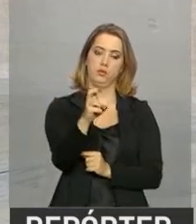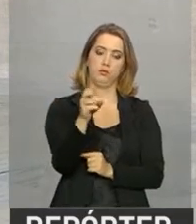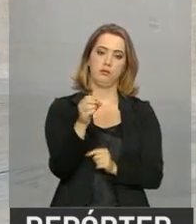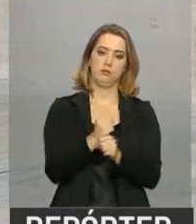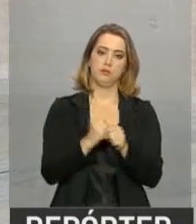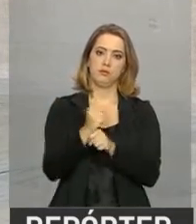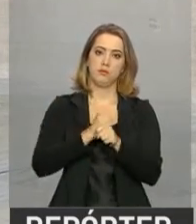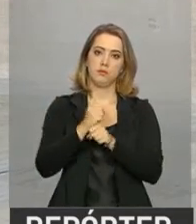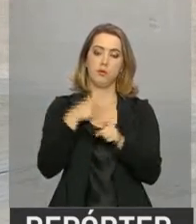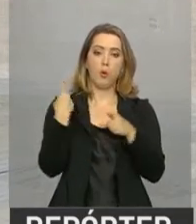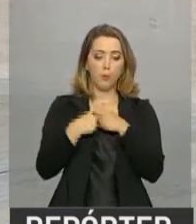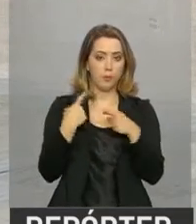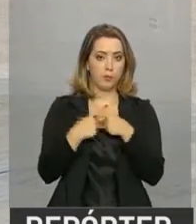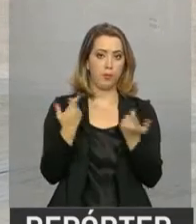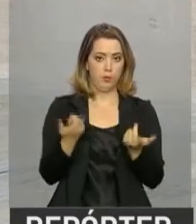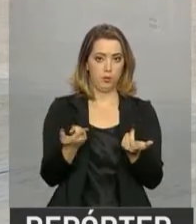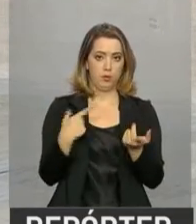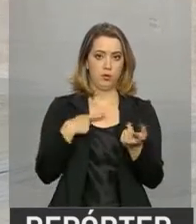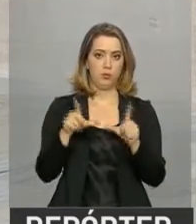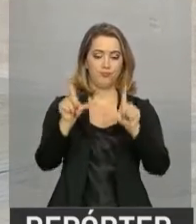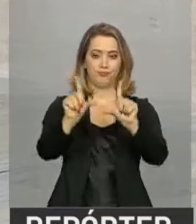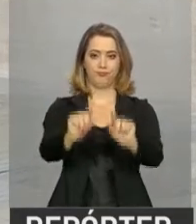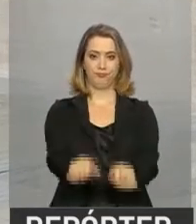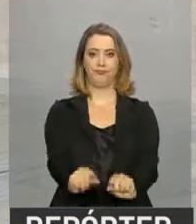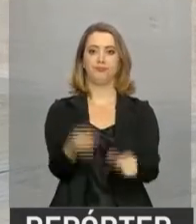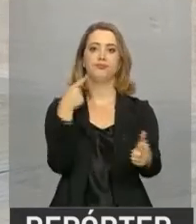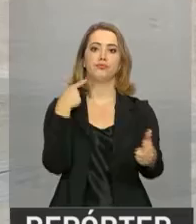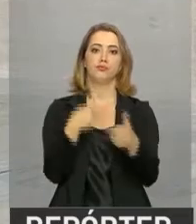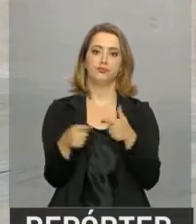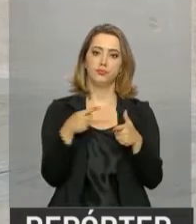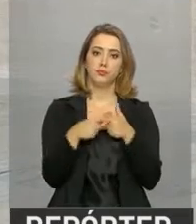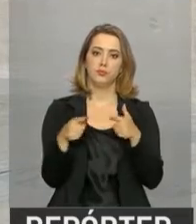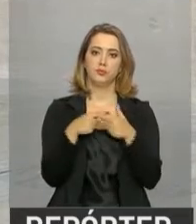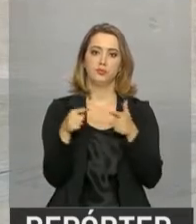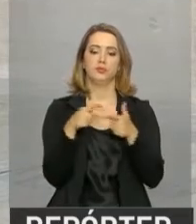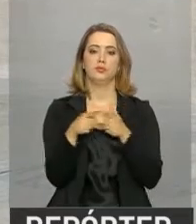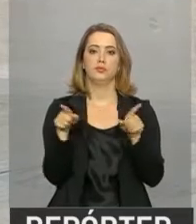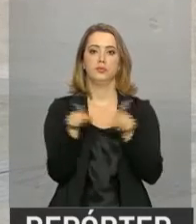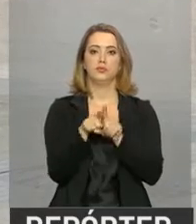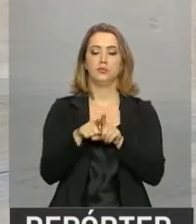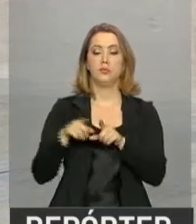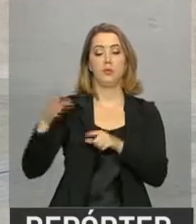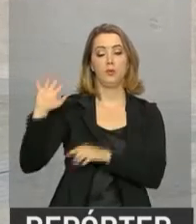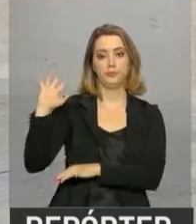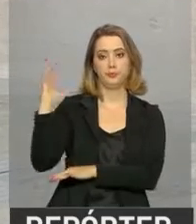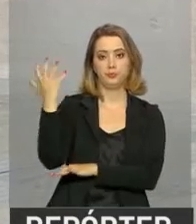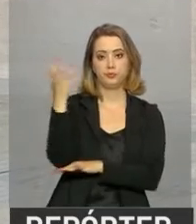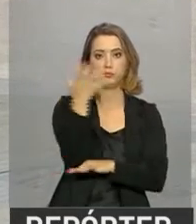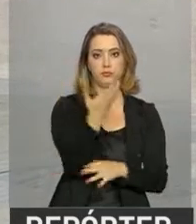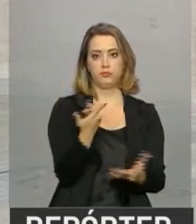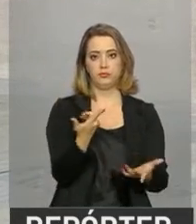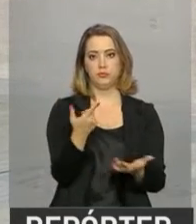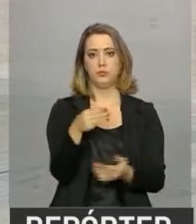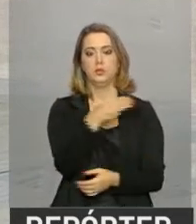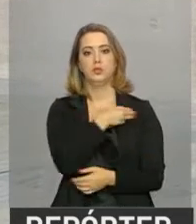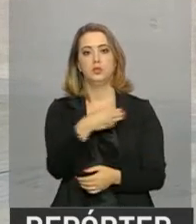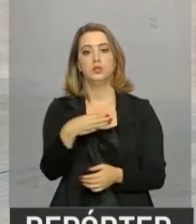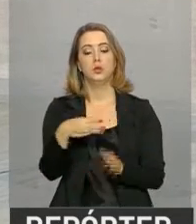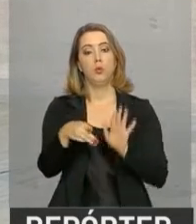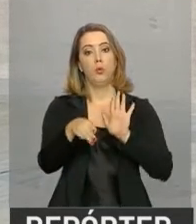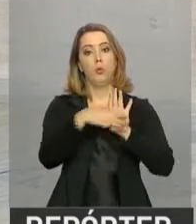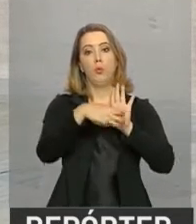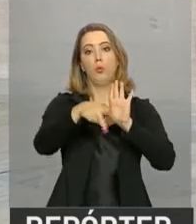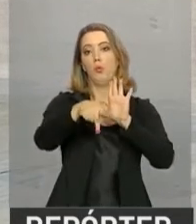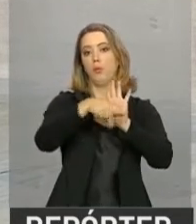justamente para tentar mitigar os efeitos deste desastre ambiental o ministério público questiona